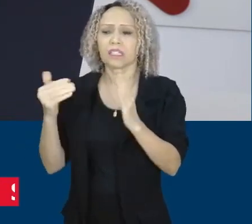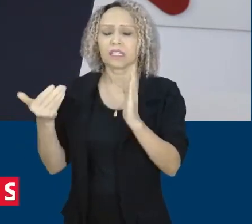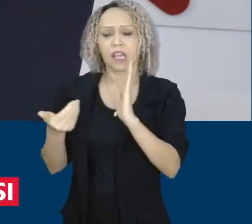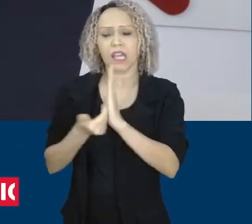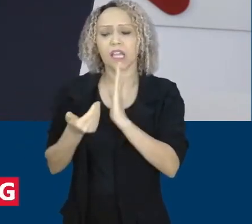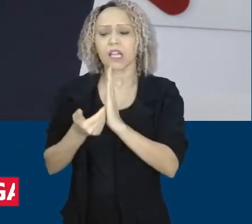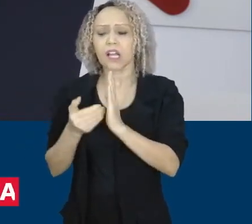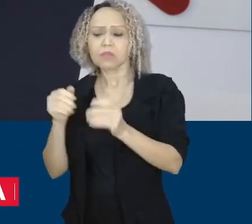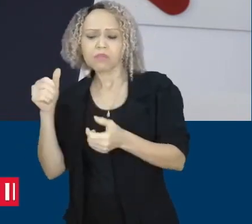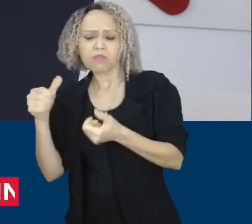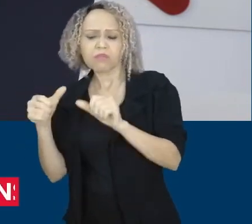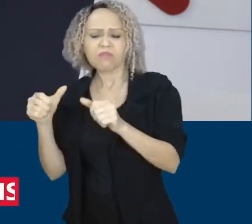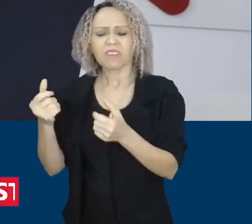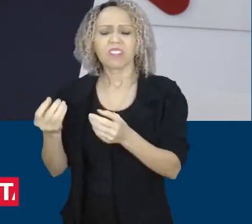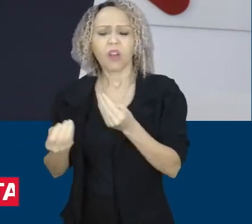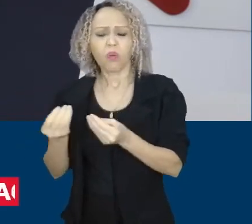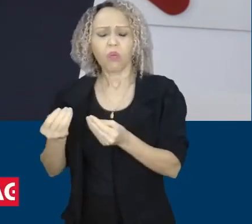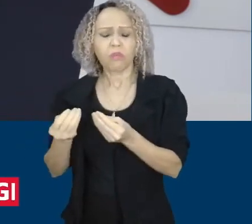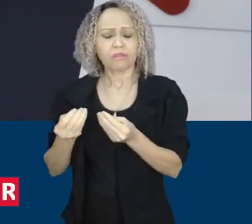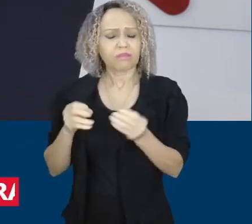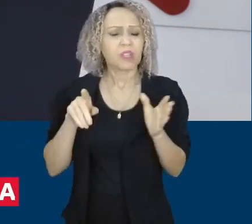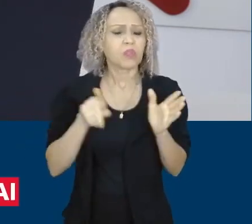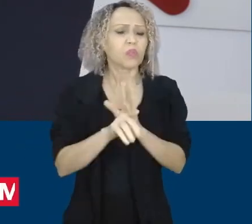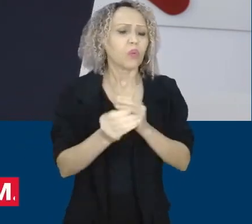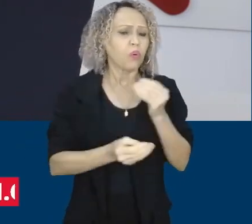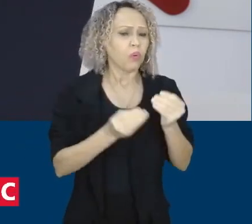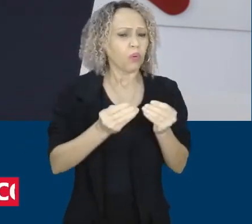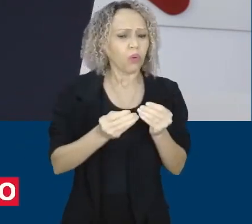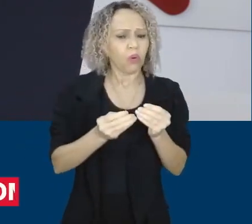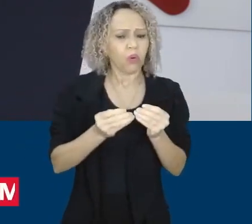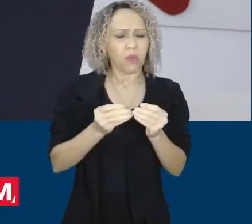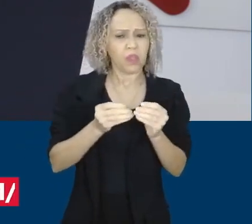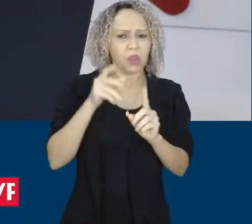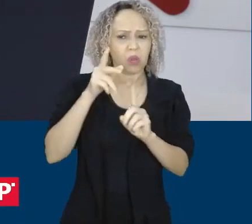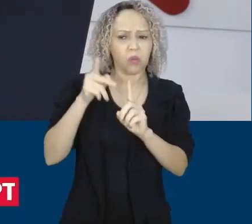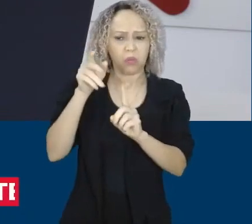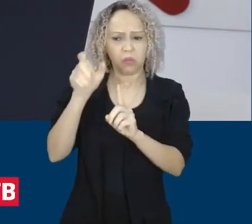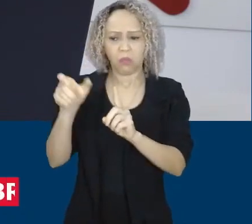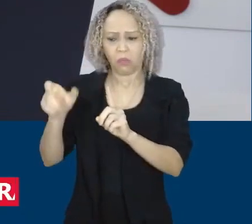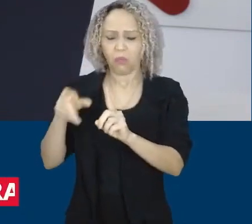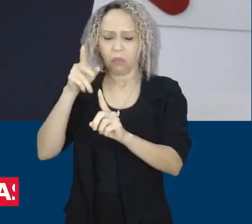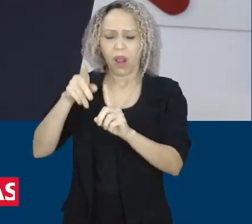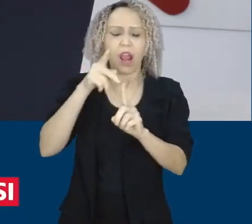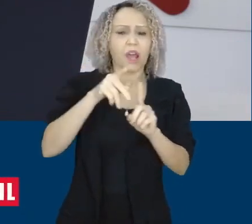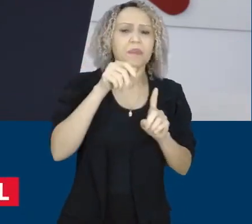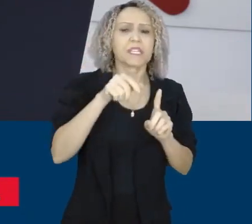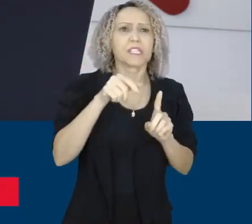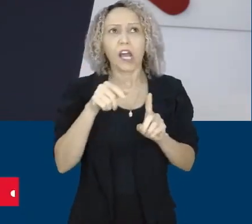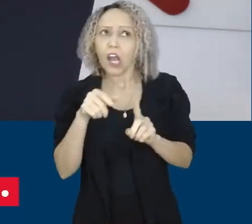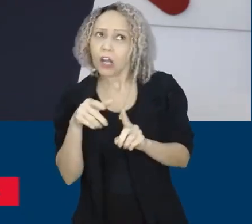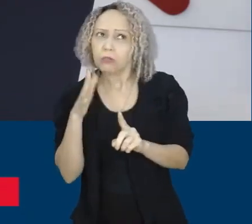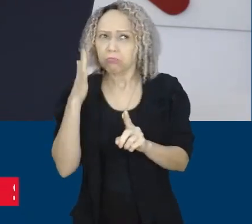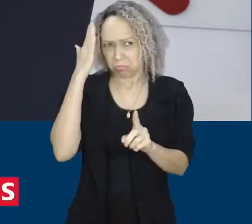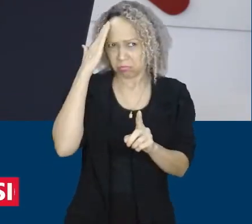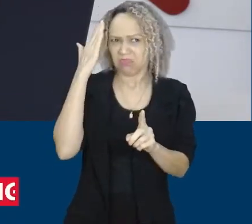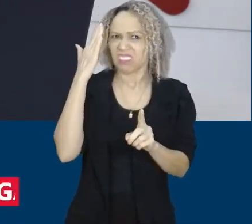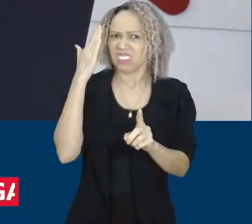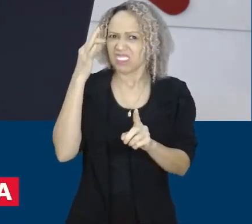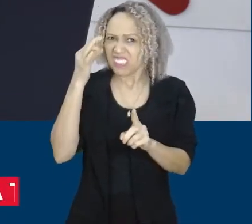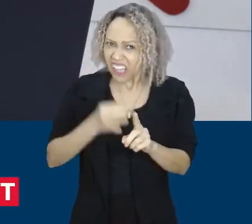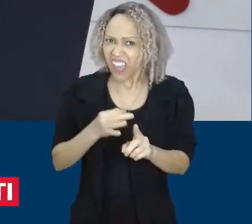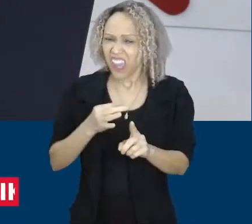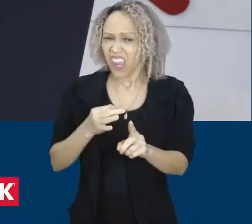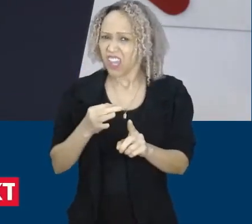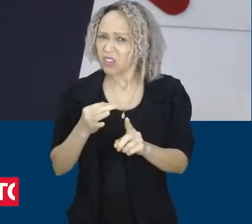e também como é que os parlamentares estão, se os parlamentares, de modo geral, estão convencidos aí da importância da